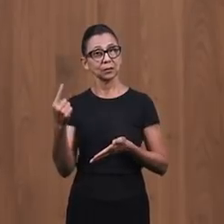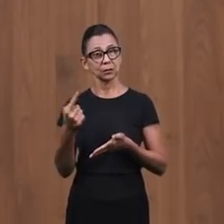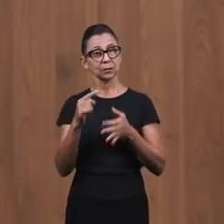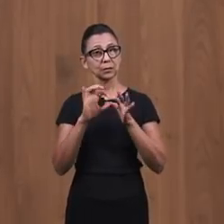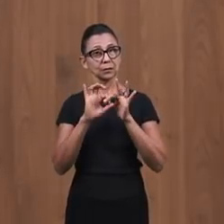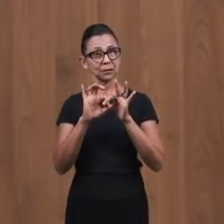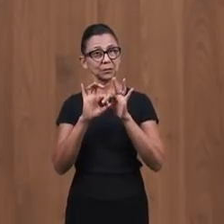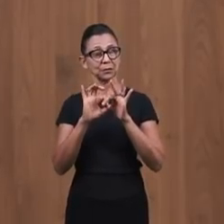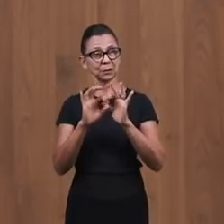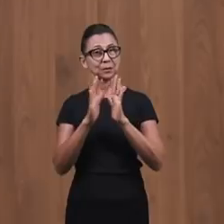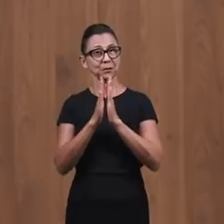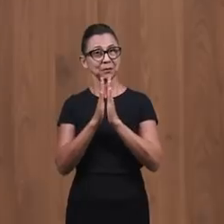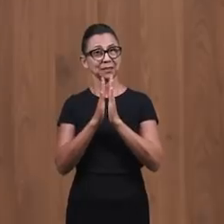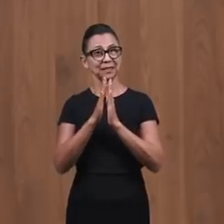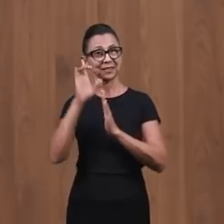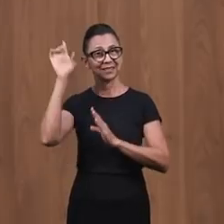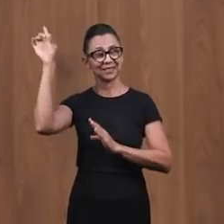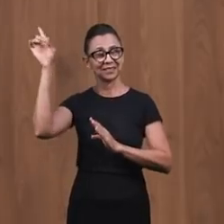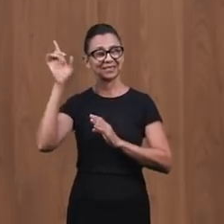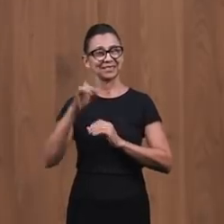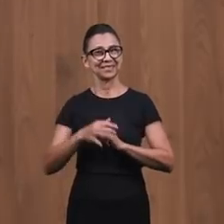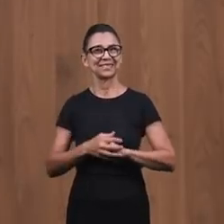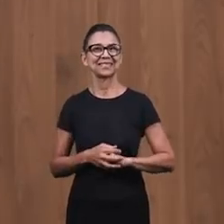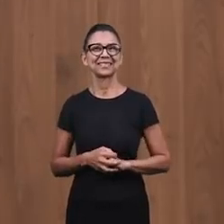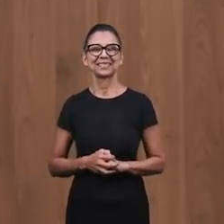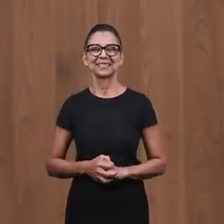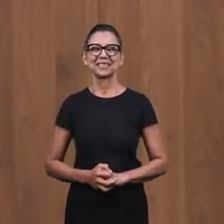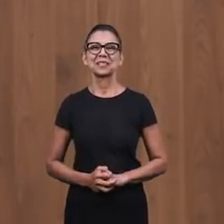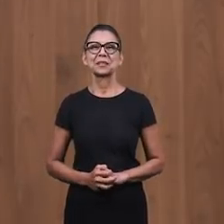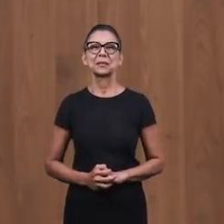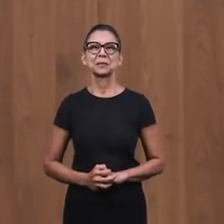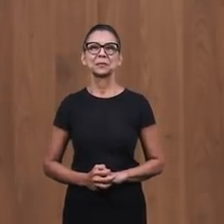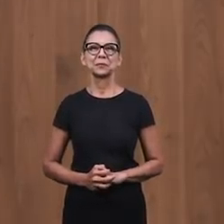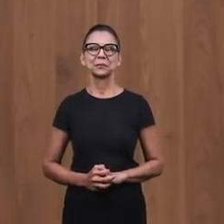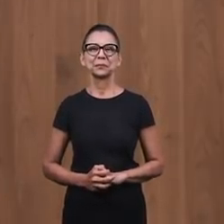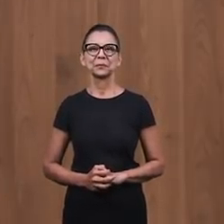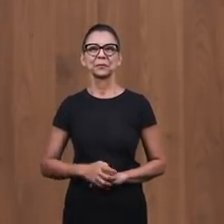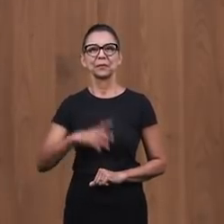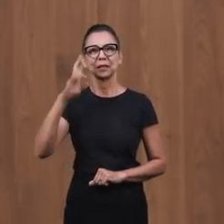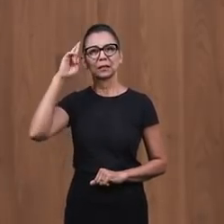E eu convido a todos a fecharem os olhos para orarmos ao nosso Deus.